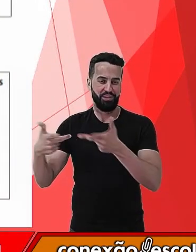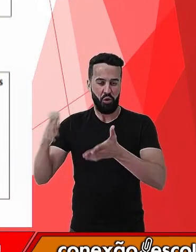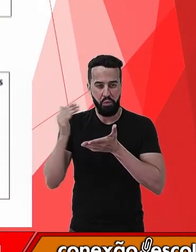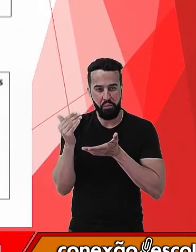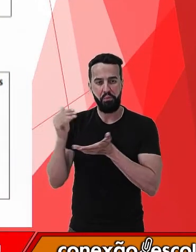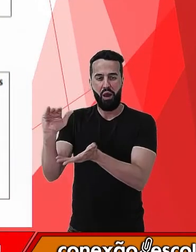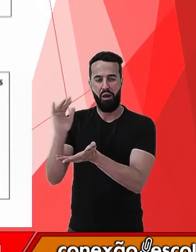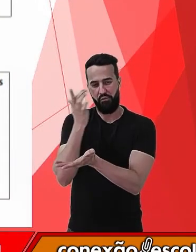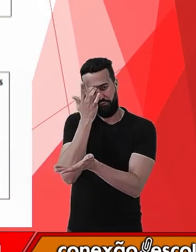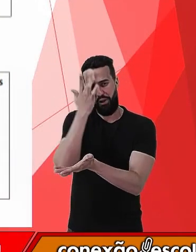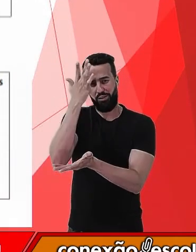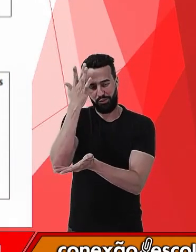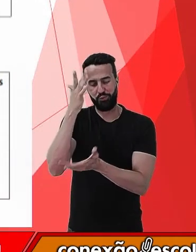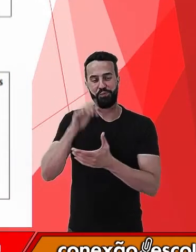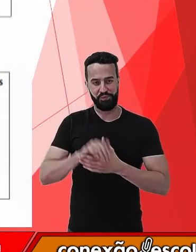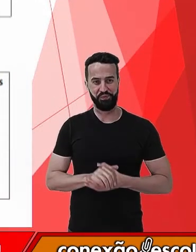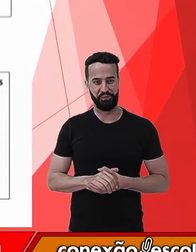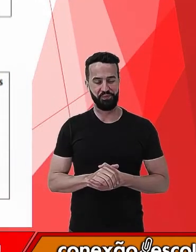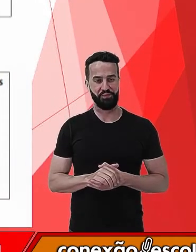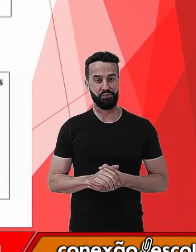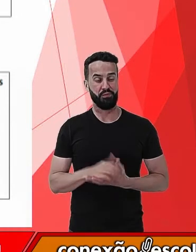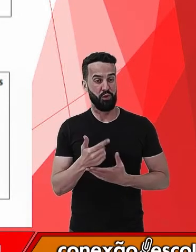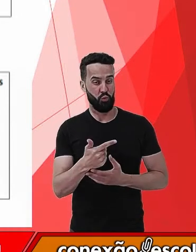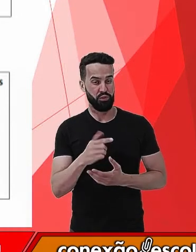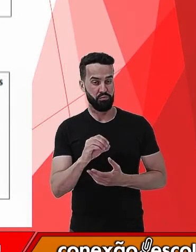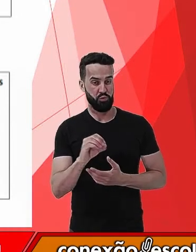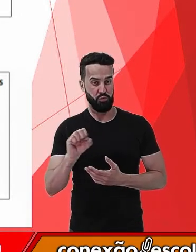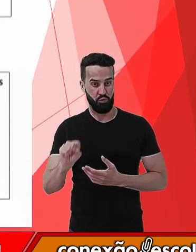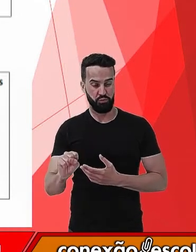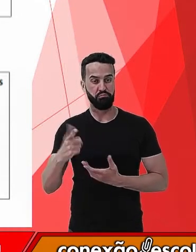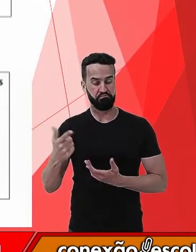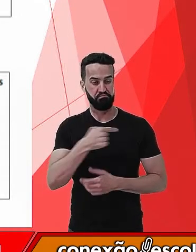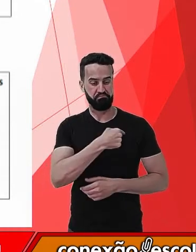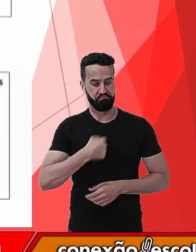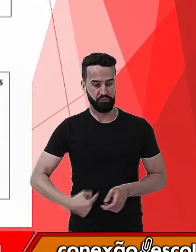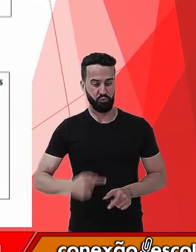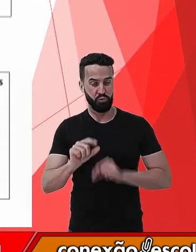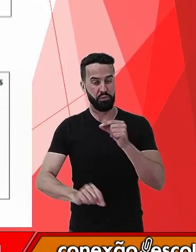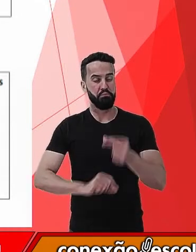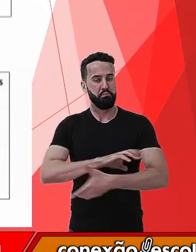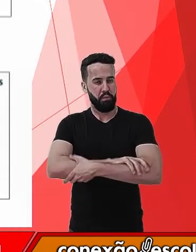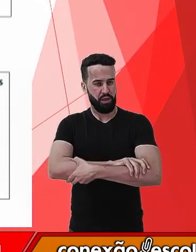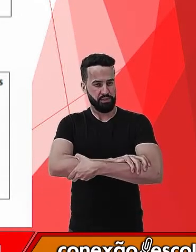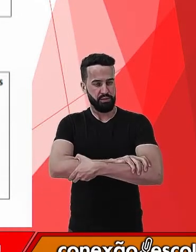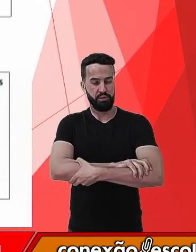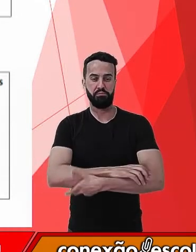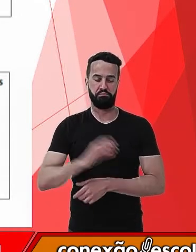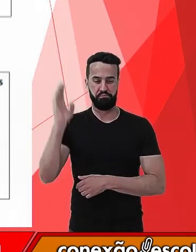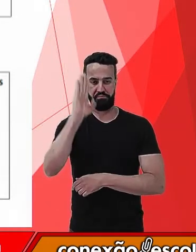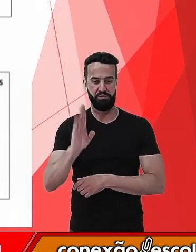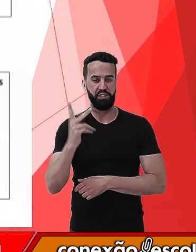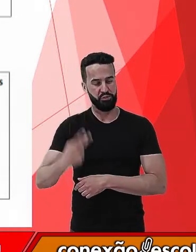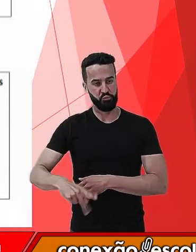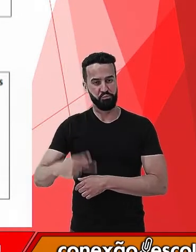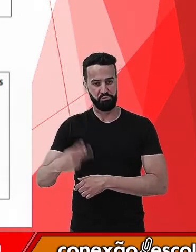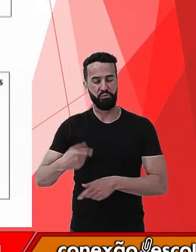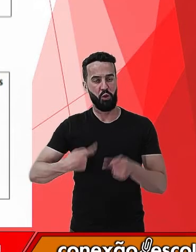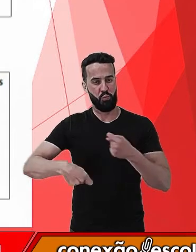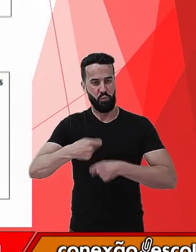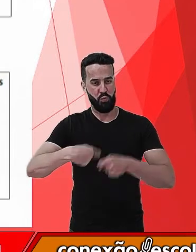como a Chery e a Jack e a Lifan. Outras indústrias, como a